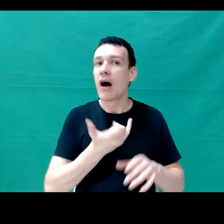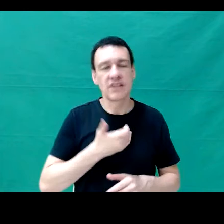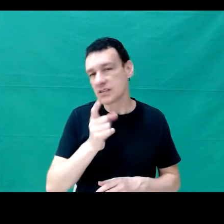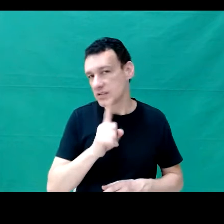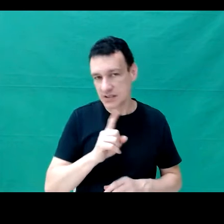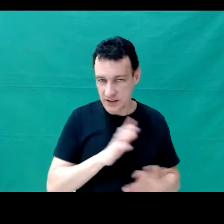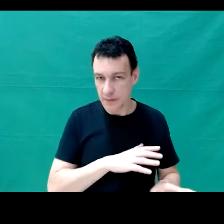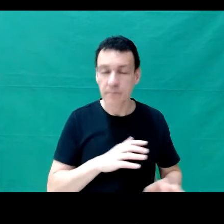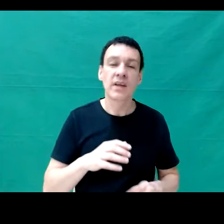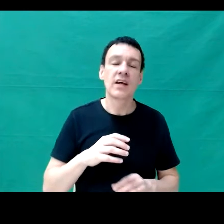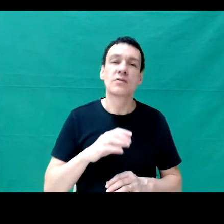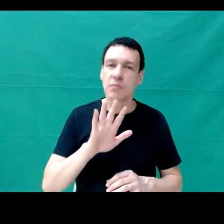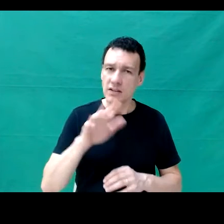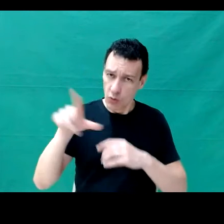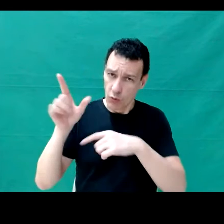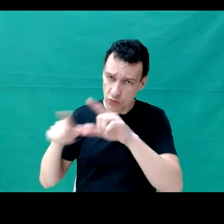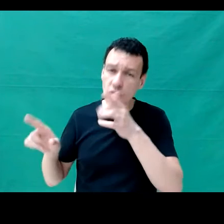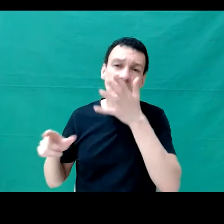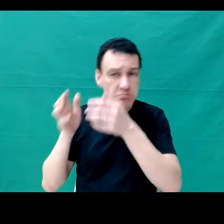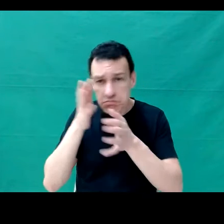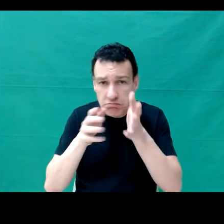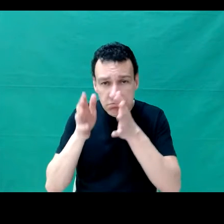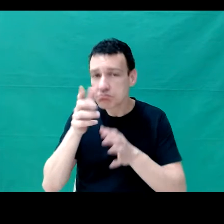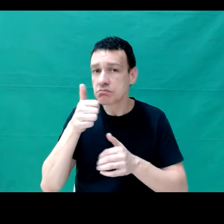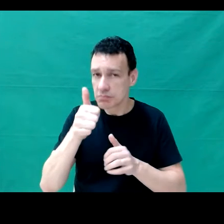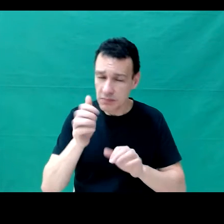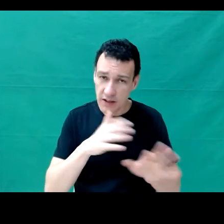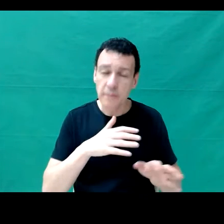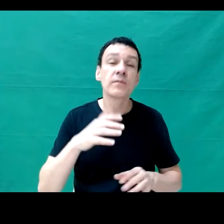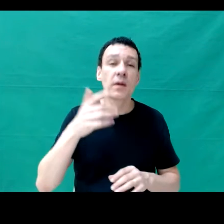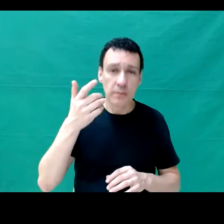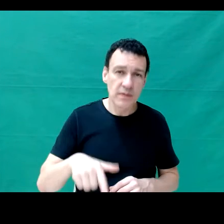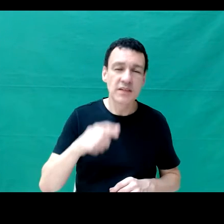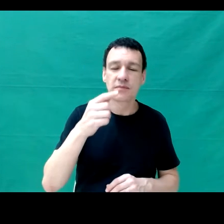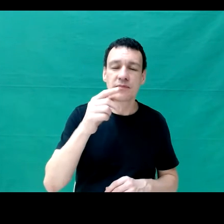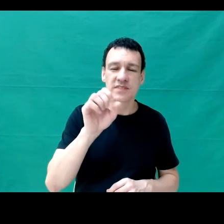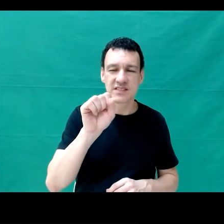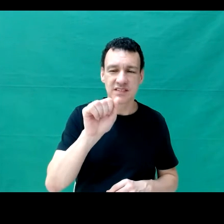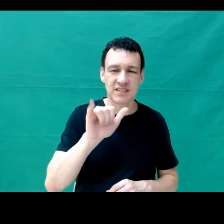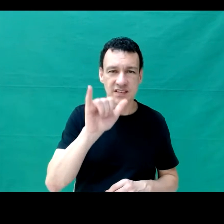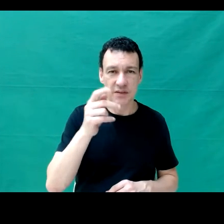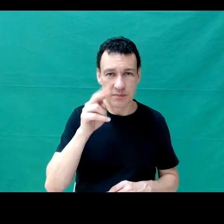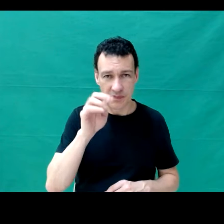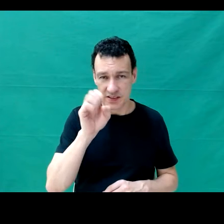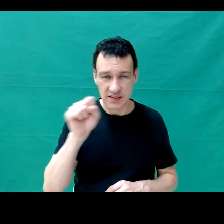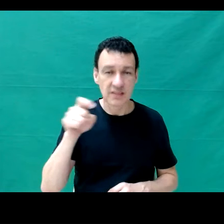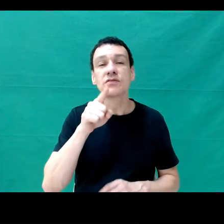tem uma outra forma também, que é que você pode criar pelo VS Code, né? Um script,